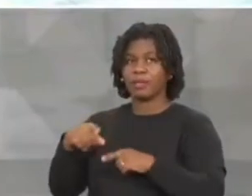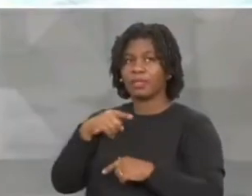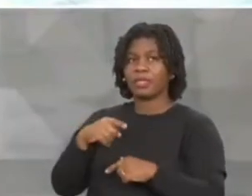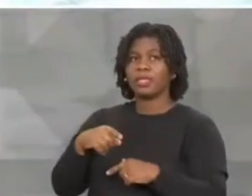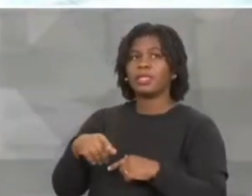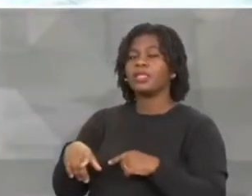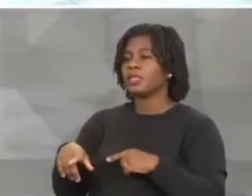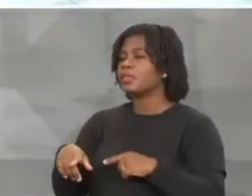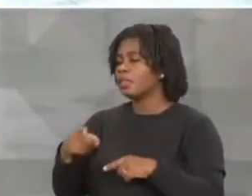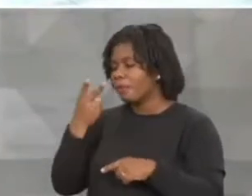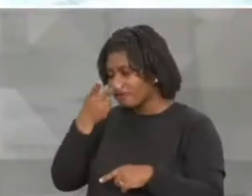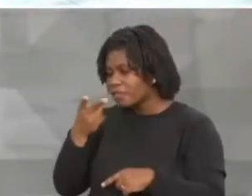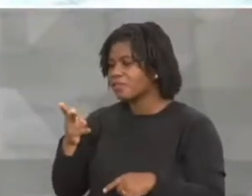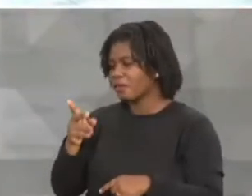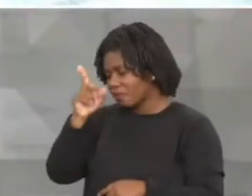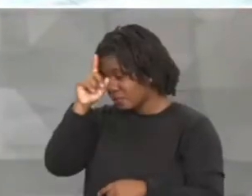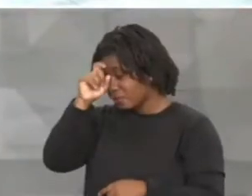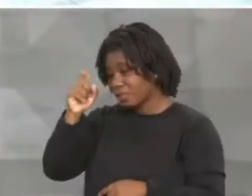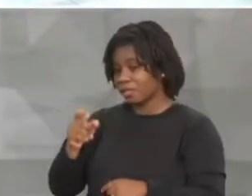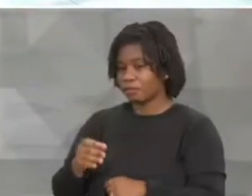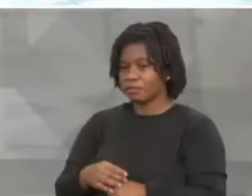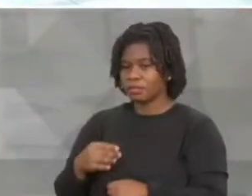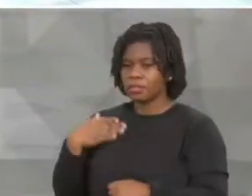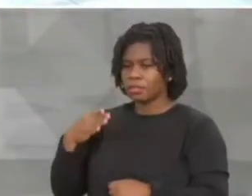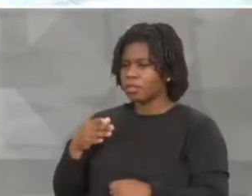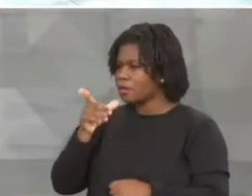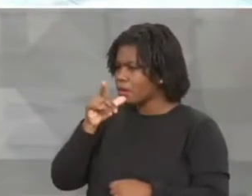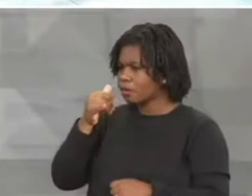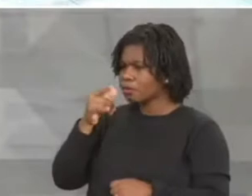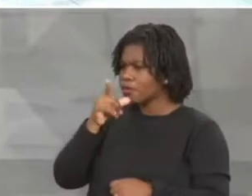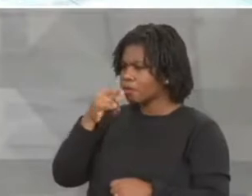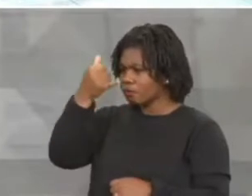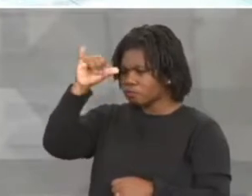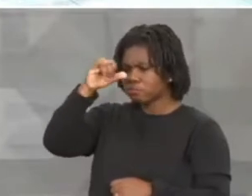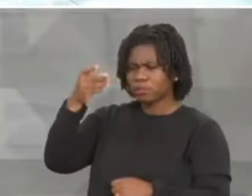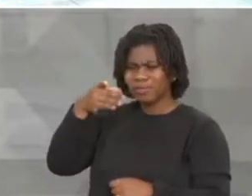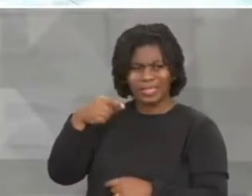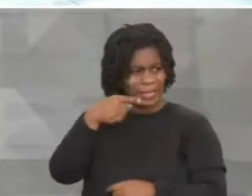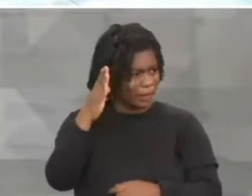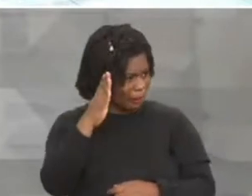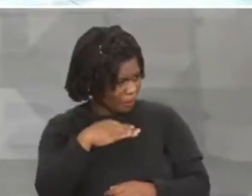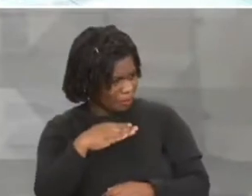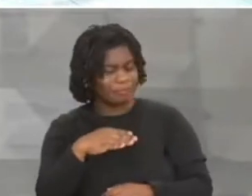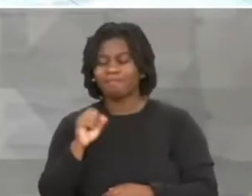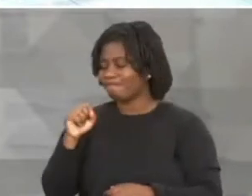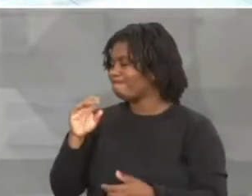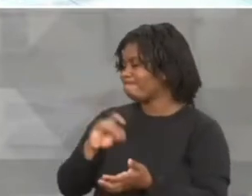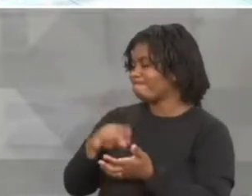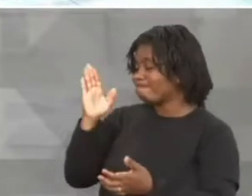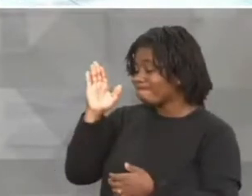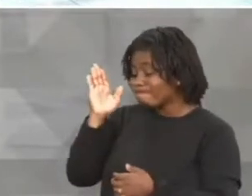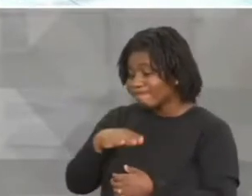também ele ia visitar ele e eu levei a água para ele estava muito mal tava muito mal